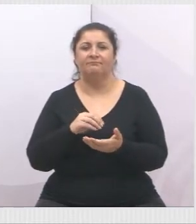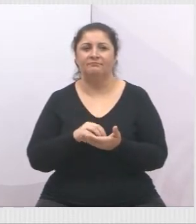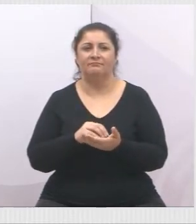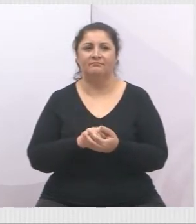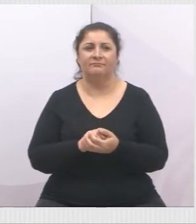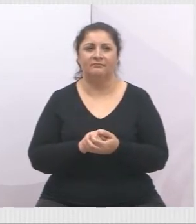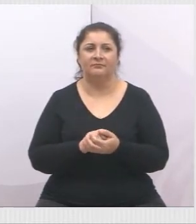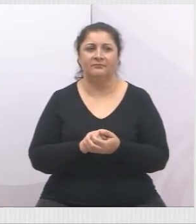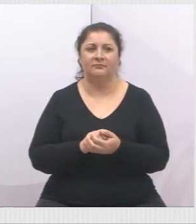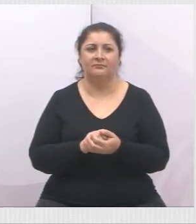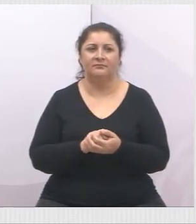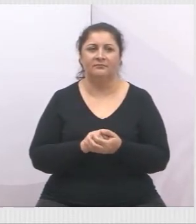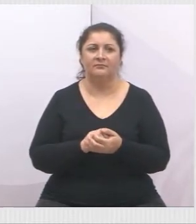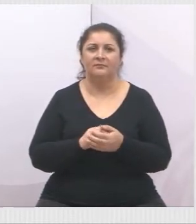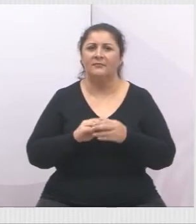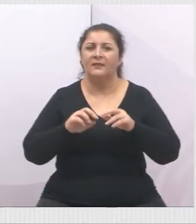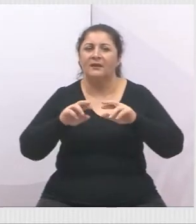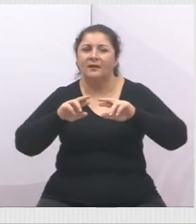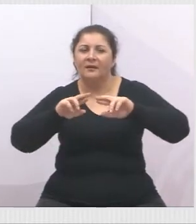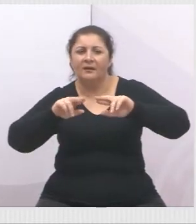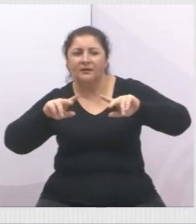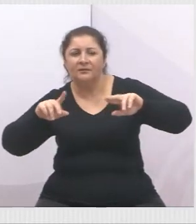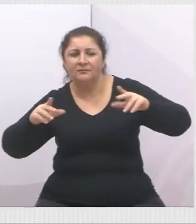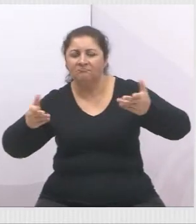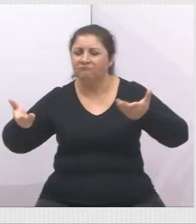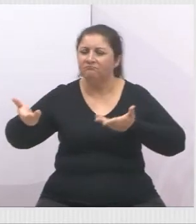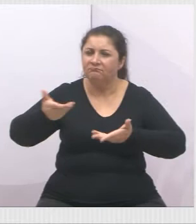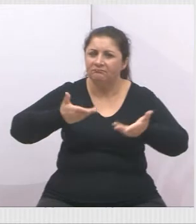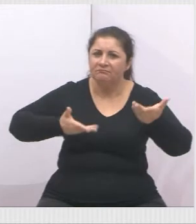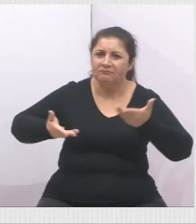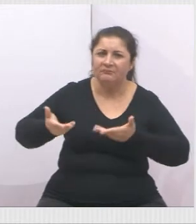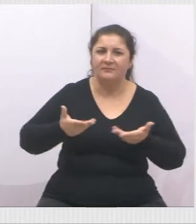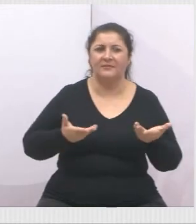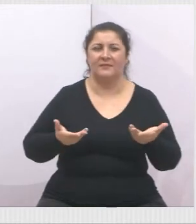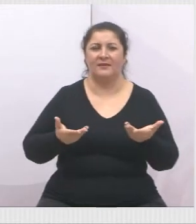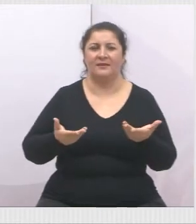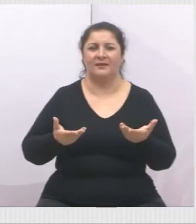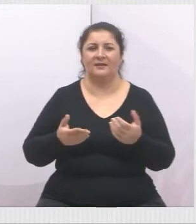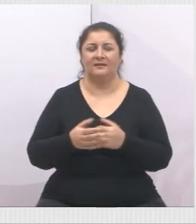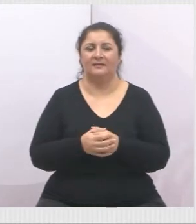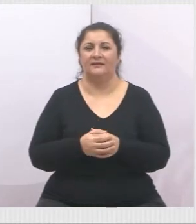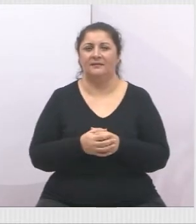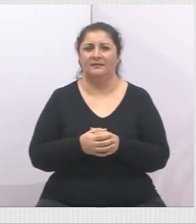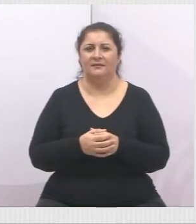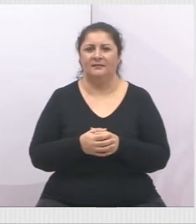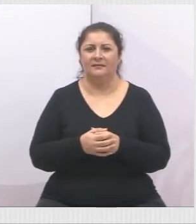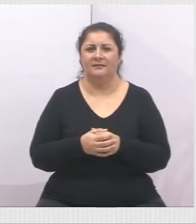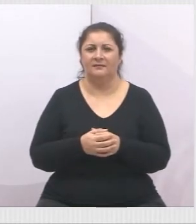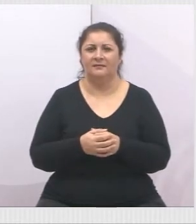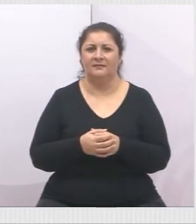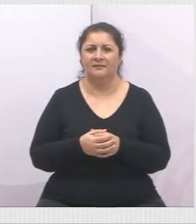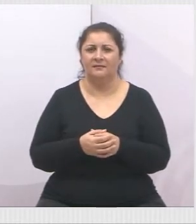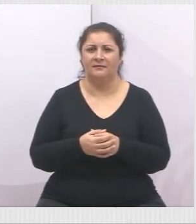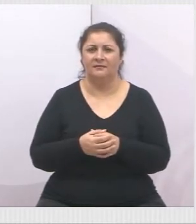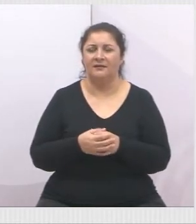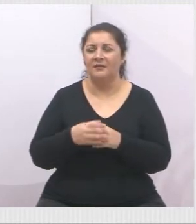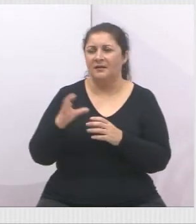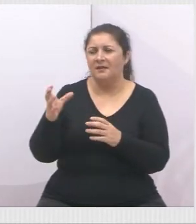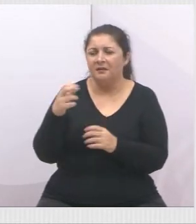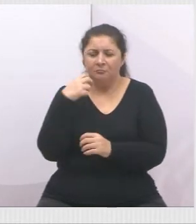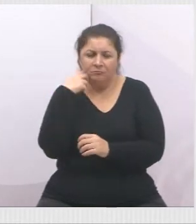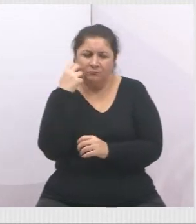As diferenças entre mim e o Carderelli eram abismais. Ele, discreto,